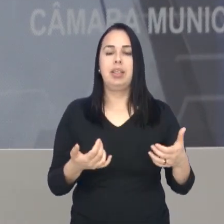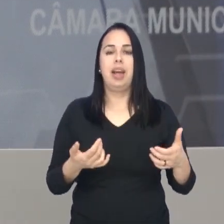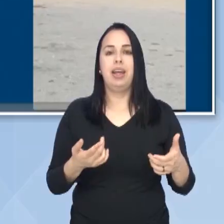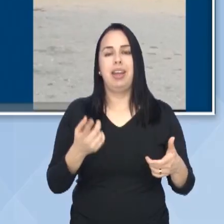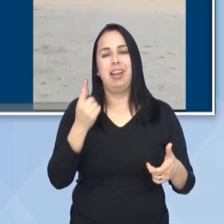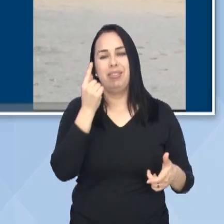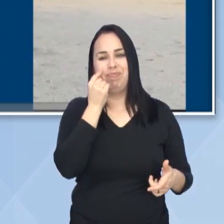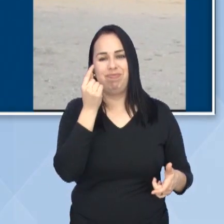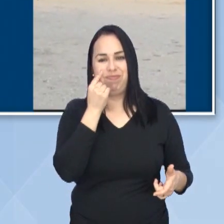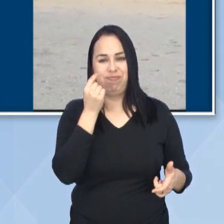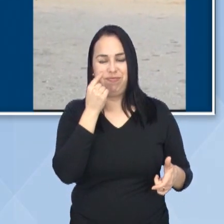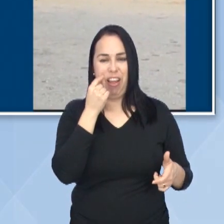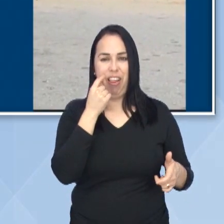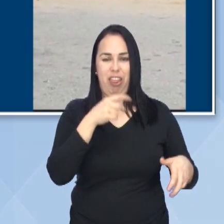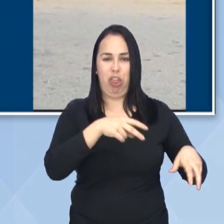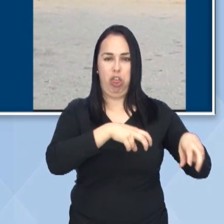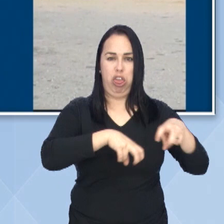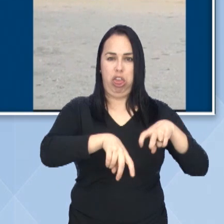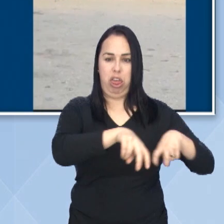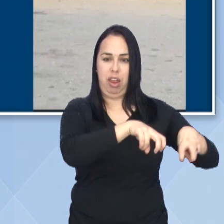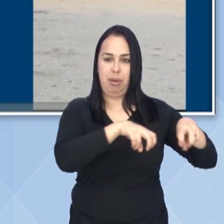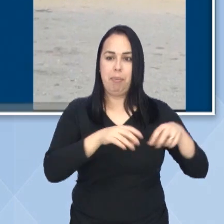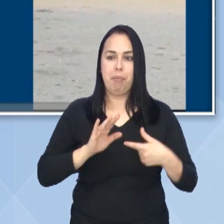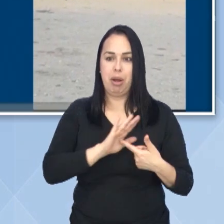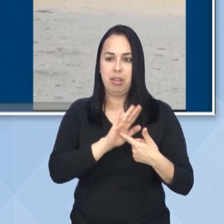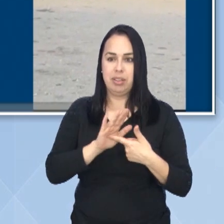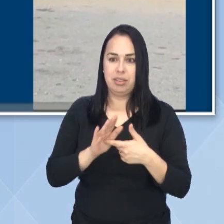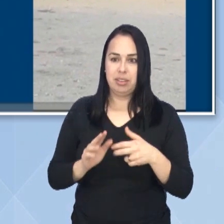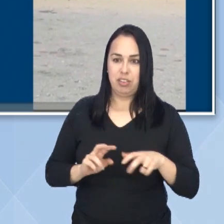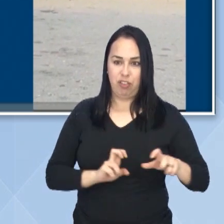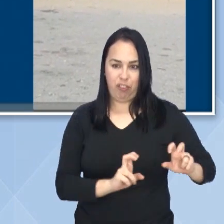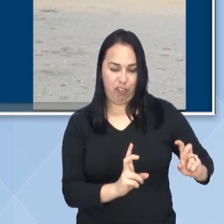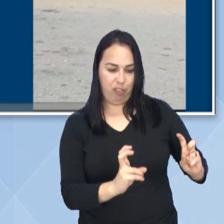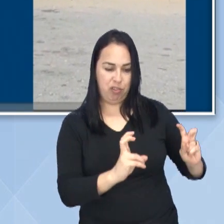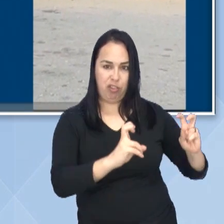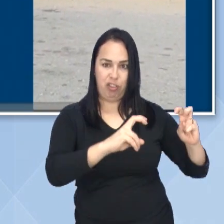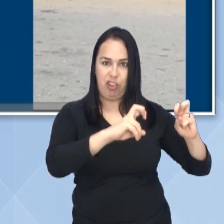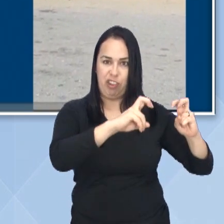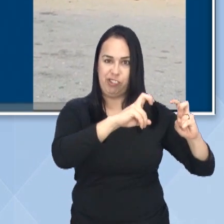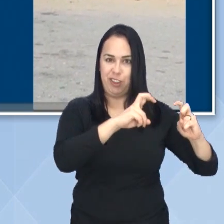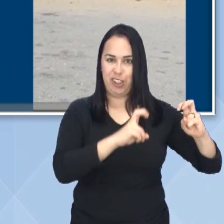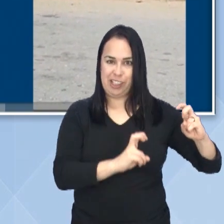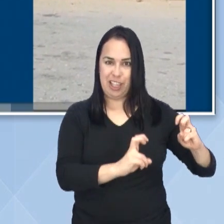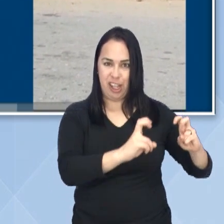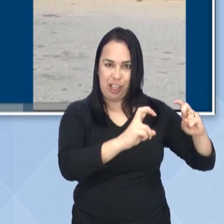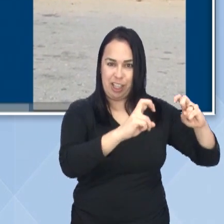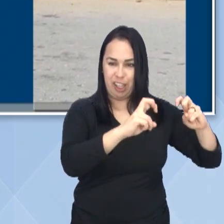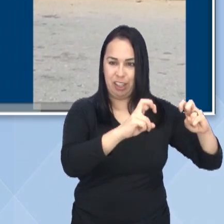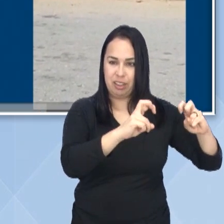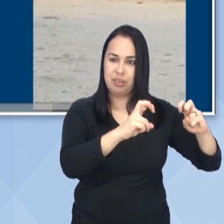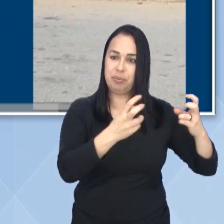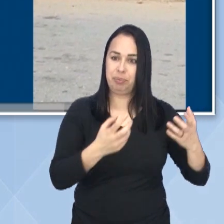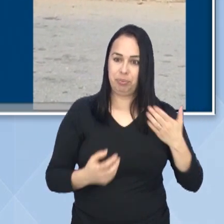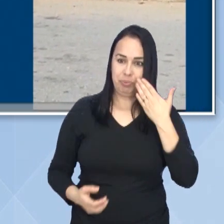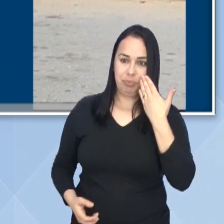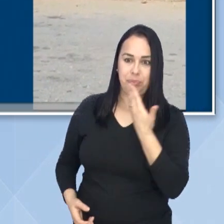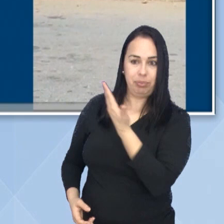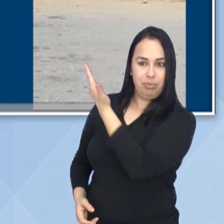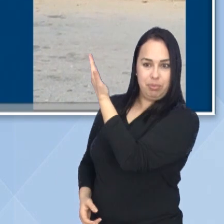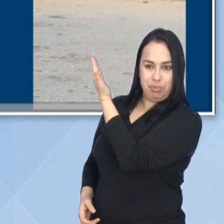ratos lá. Por favor, mostra aí os ratos ali, olha. Aí os ratos vão lá fazer o resto da festa.